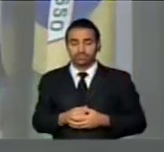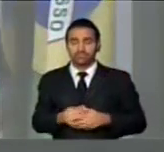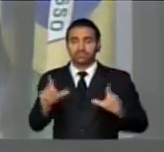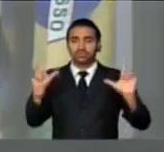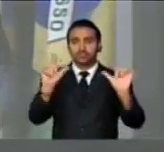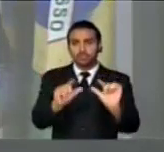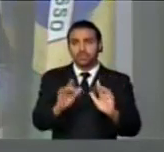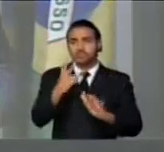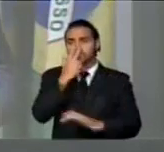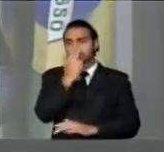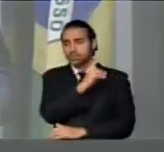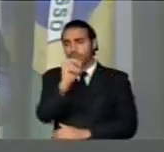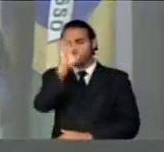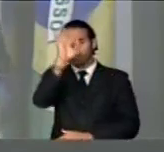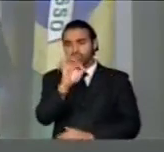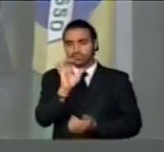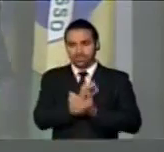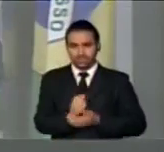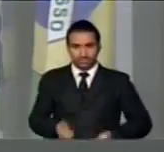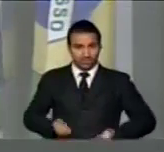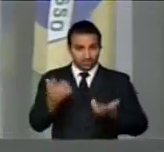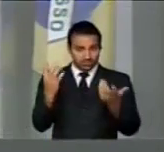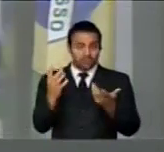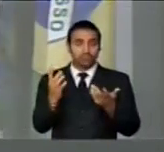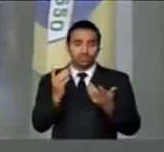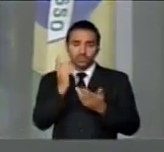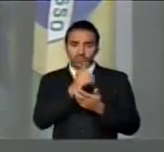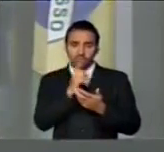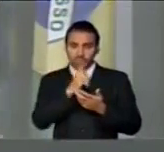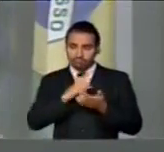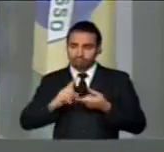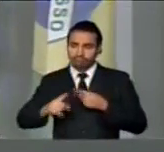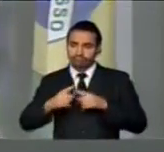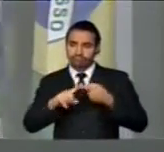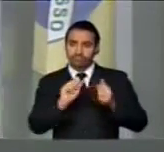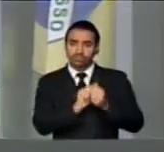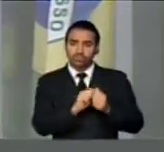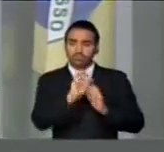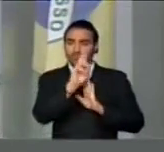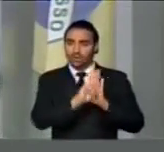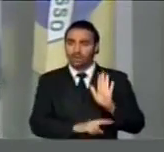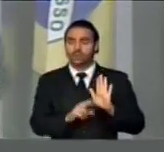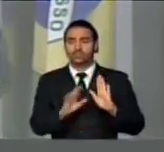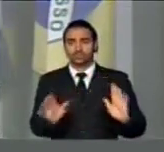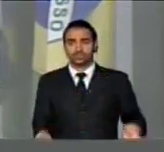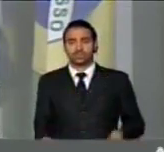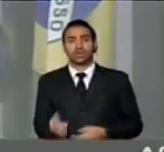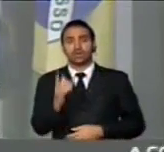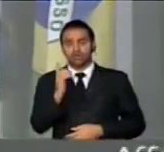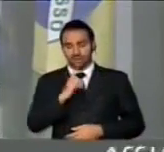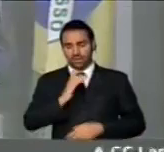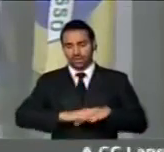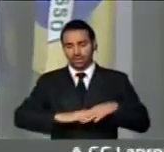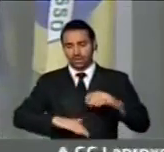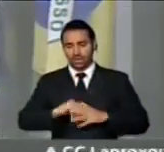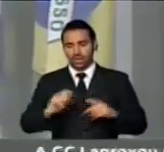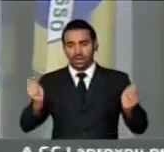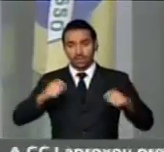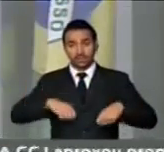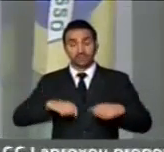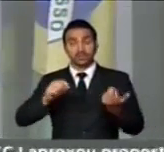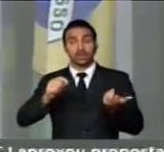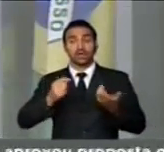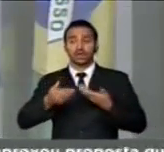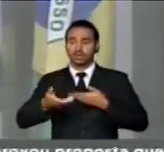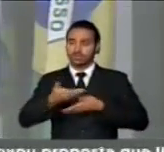ordem de 50% no custeio, conseguimos construir com o relator, que teve a capacidade de nos ouvir, de